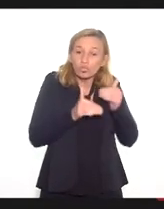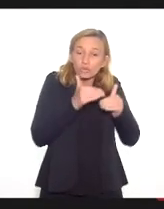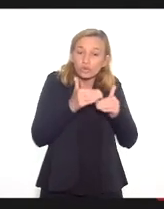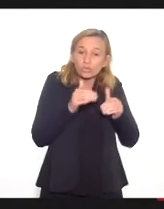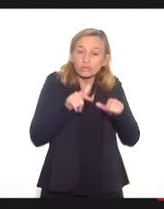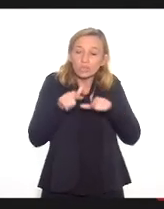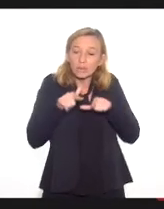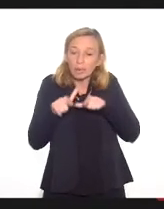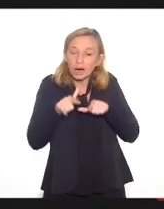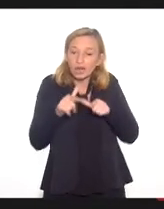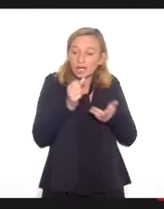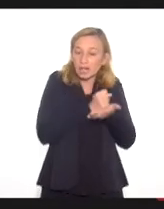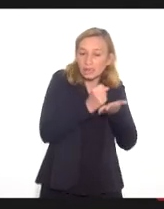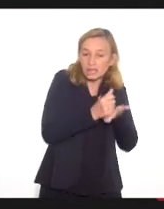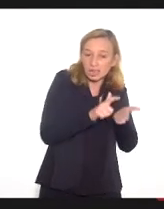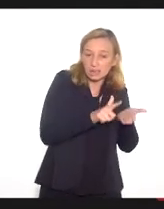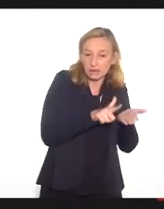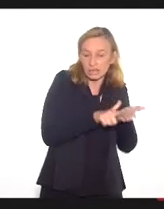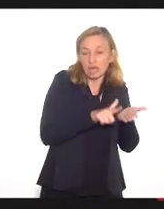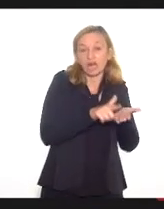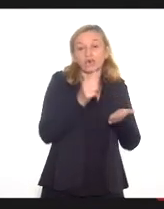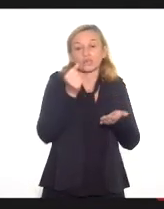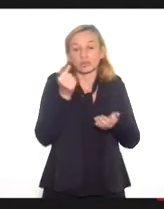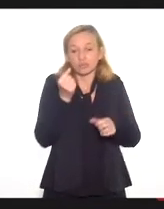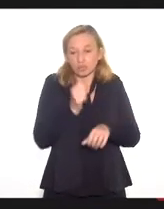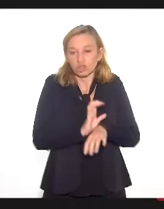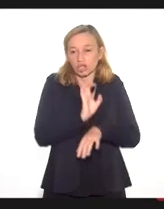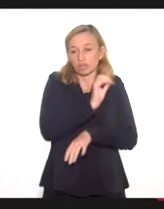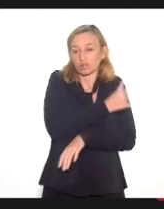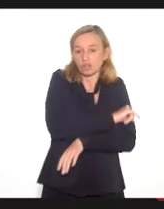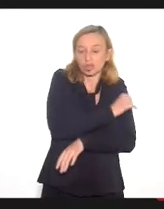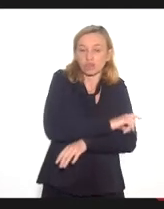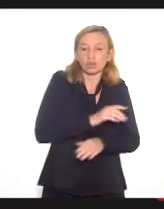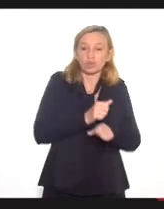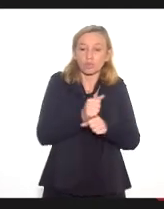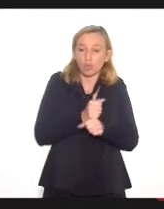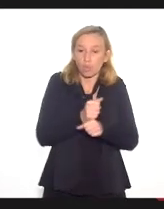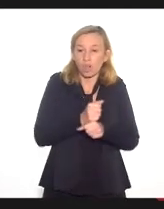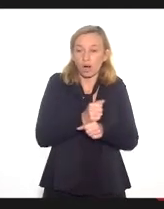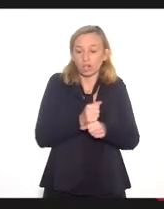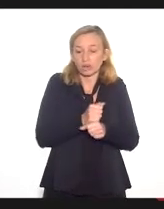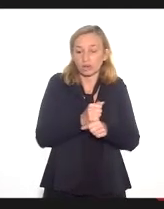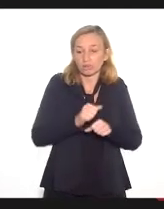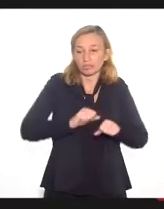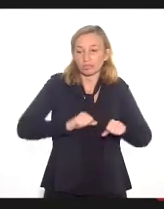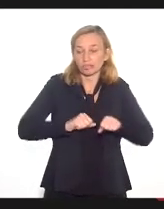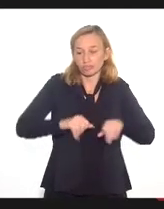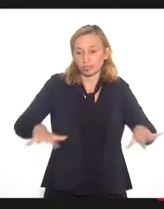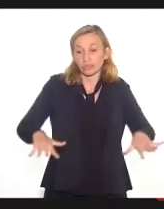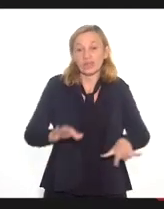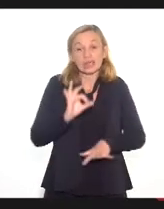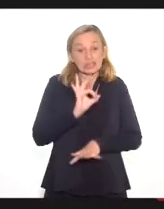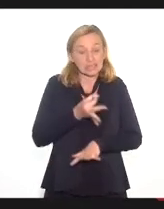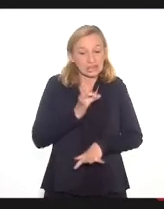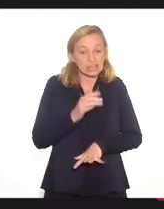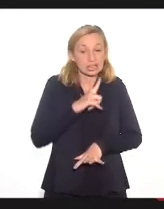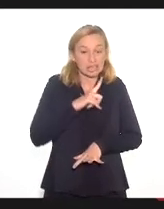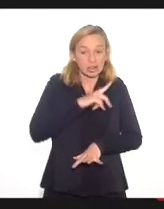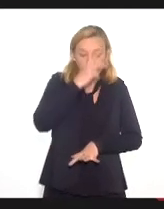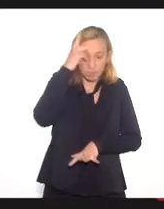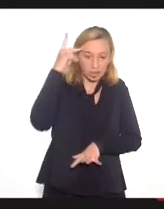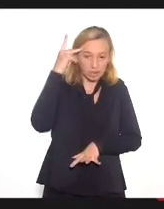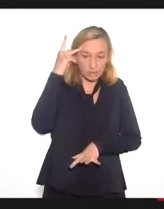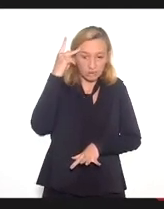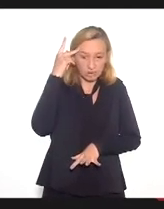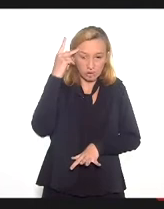emprego com carteira assinada no estado do Rio de Janeiro no ano da pandemia e com certeza tem alguém aí jogando chutando